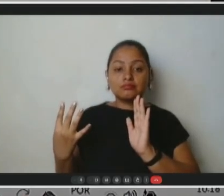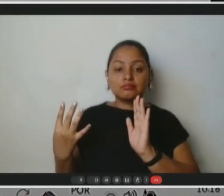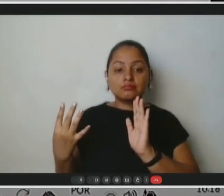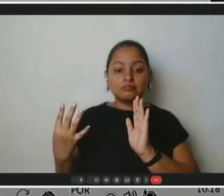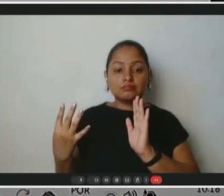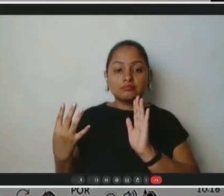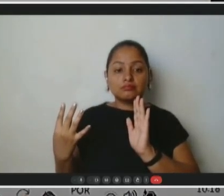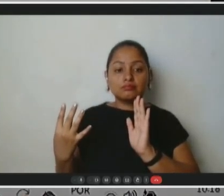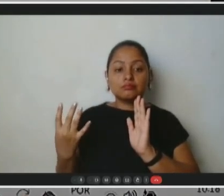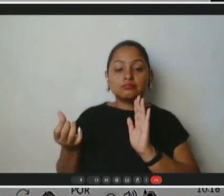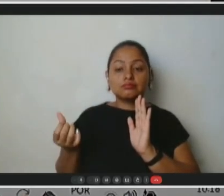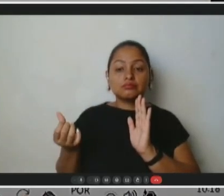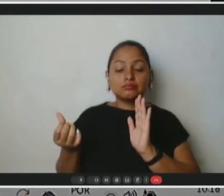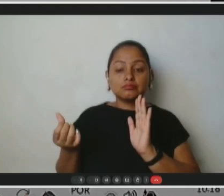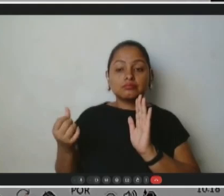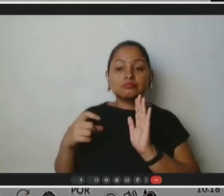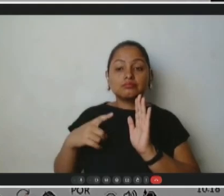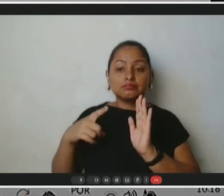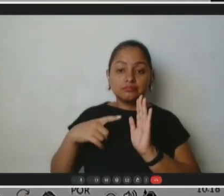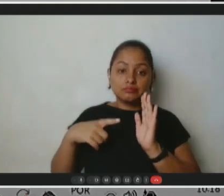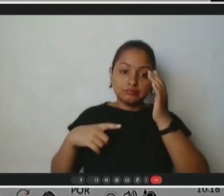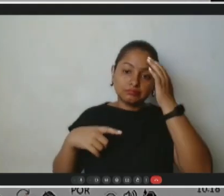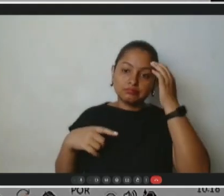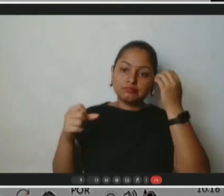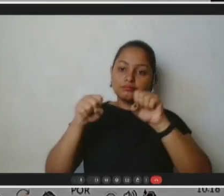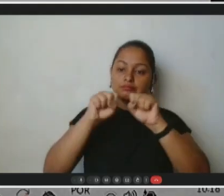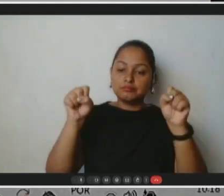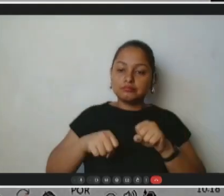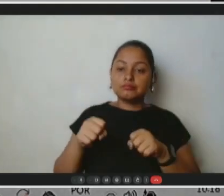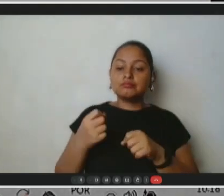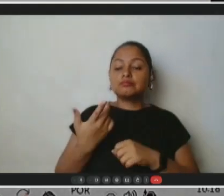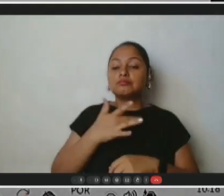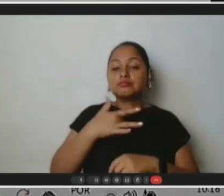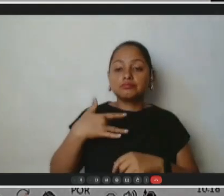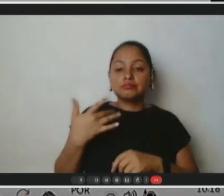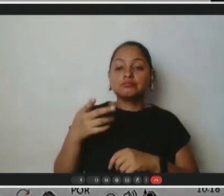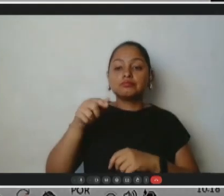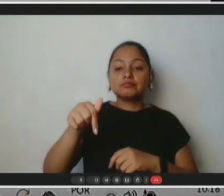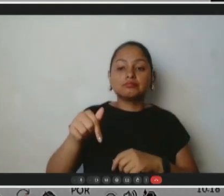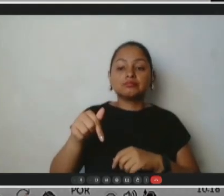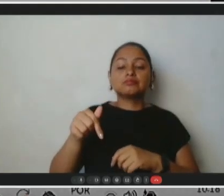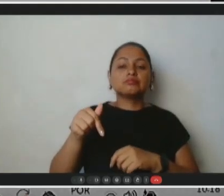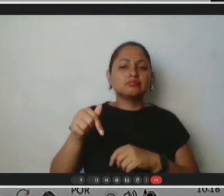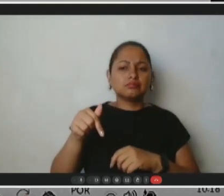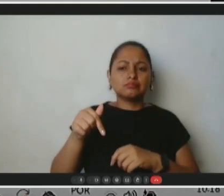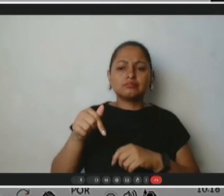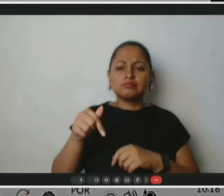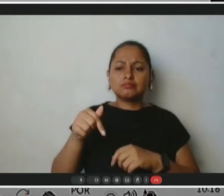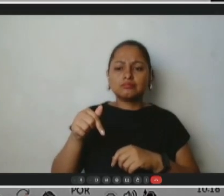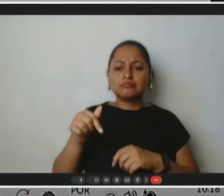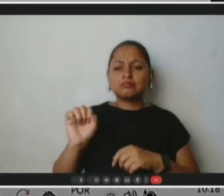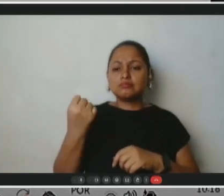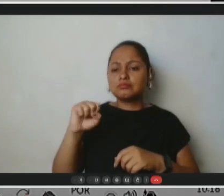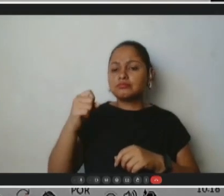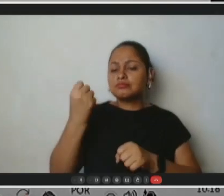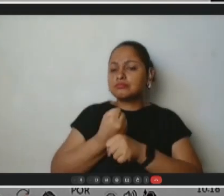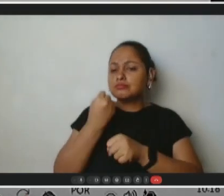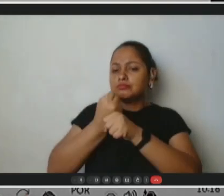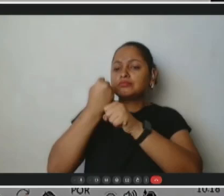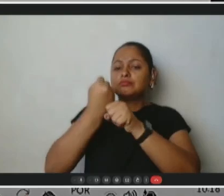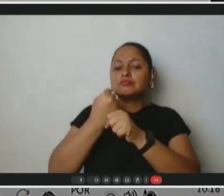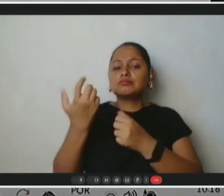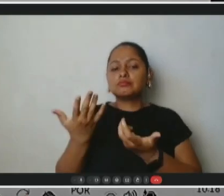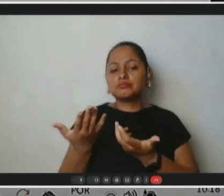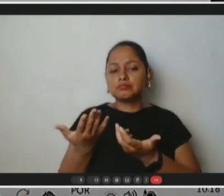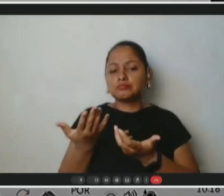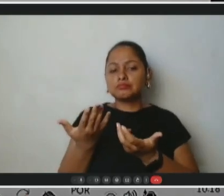Sexto, ao custeio do sistema de saúde. Sétimo, a manutenção da estrutura existente. Oitavo, as obras em andamento.